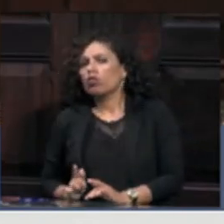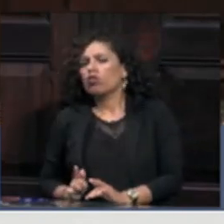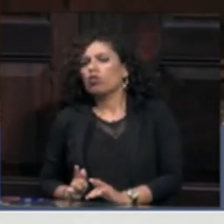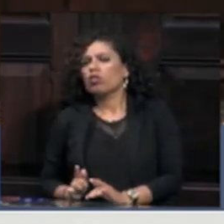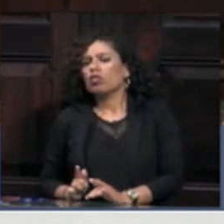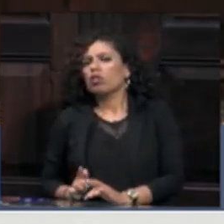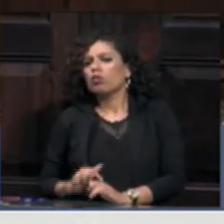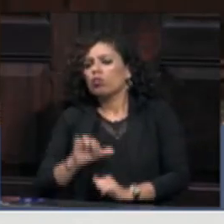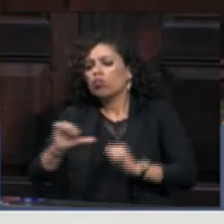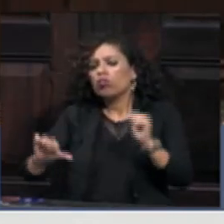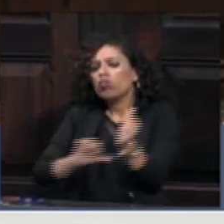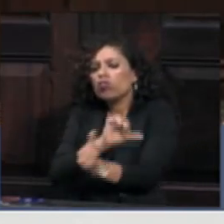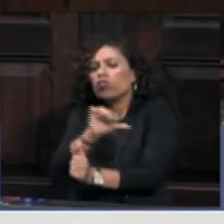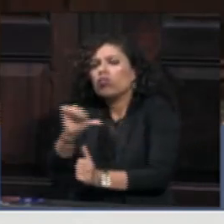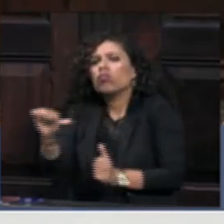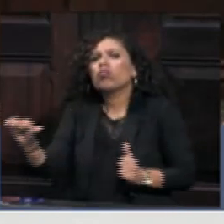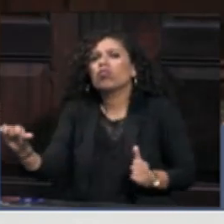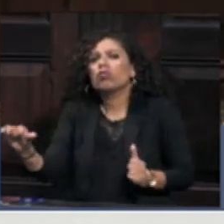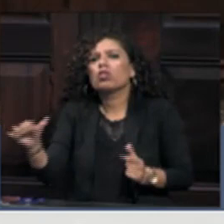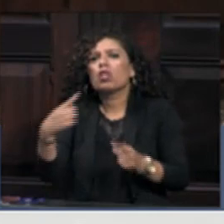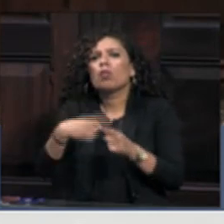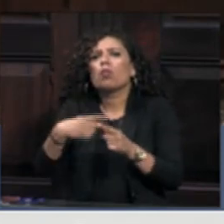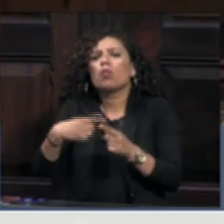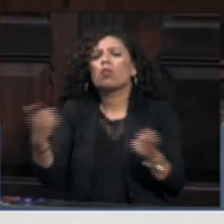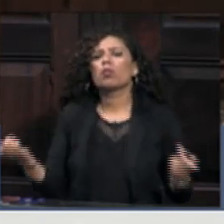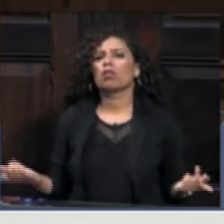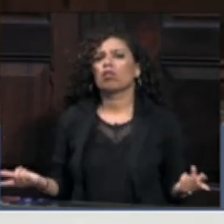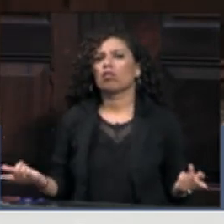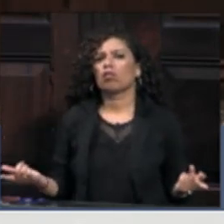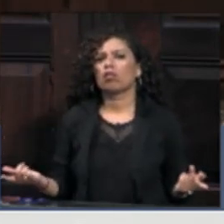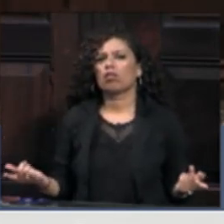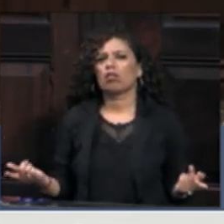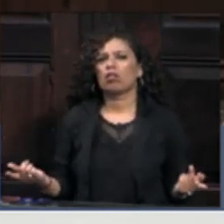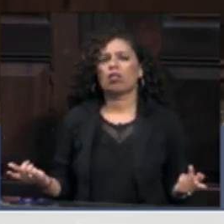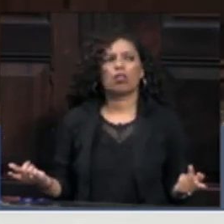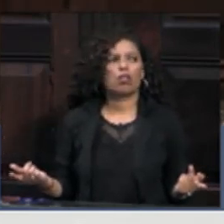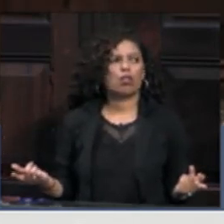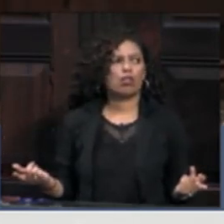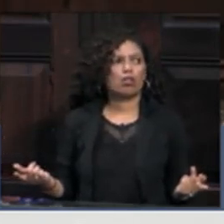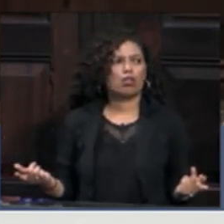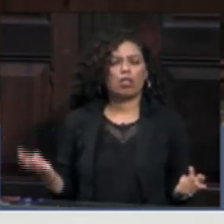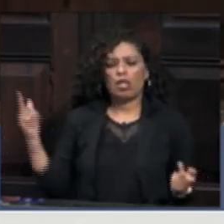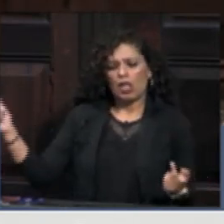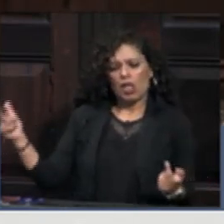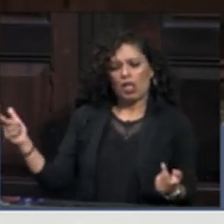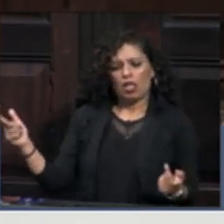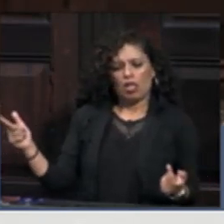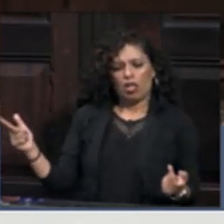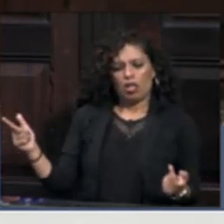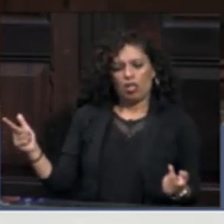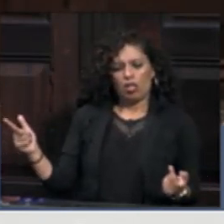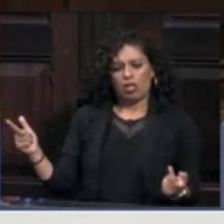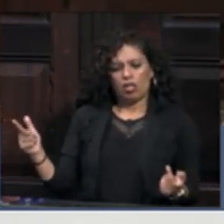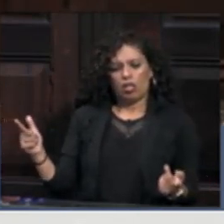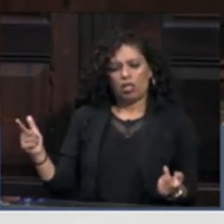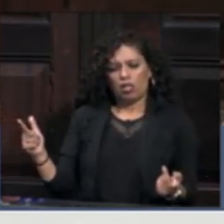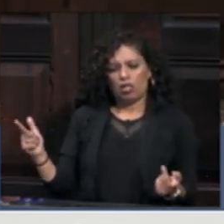eleito, a assumir uma outra posição? E uma posição de